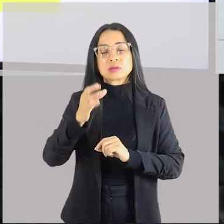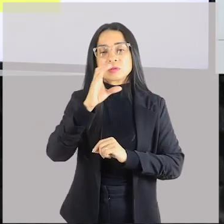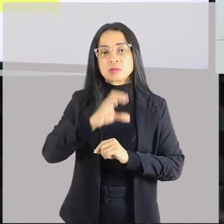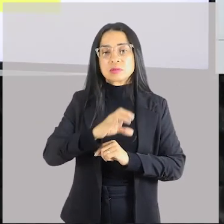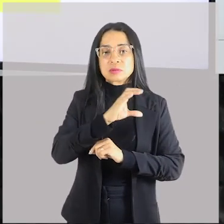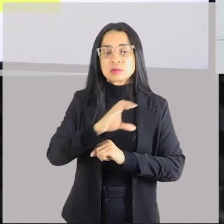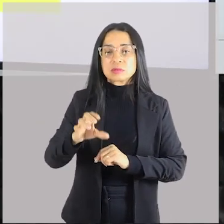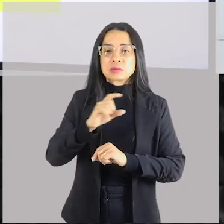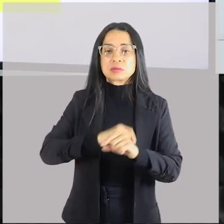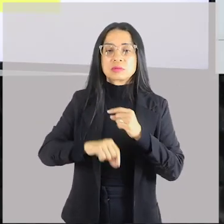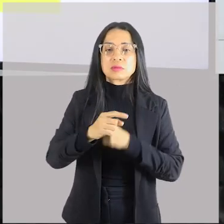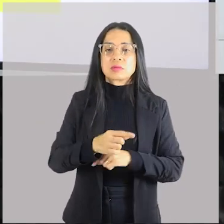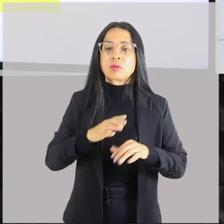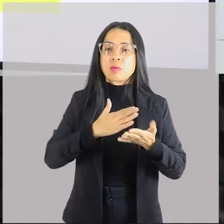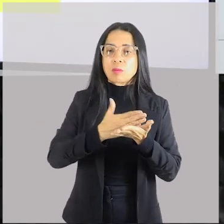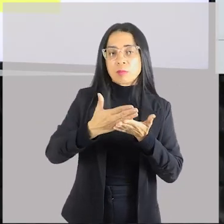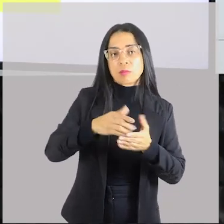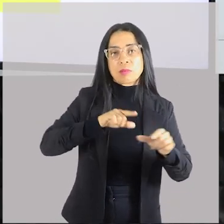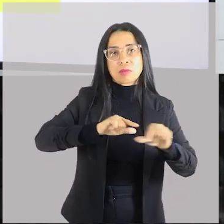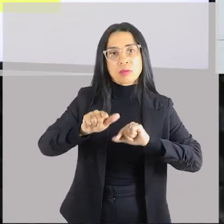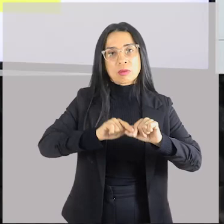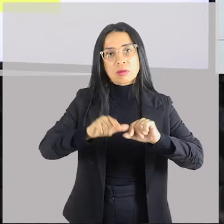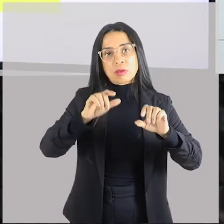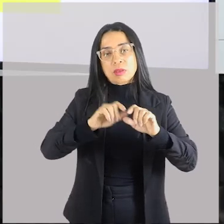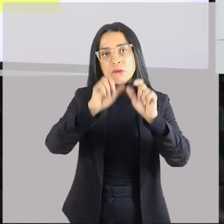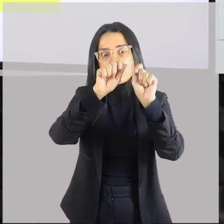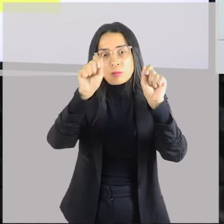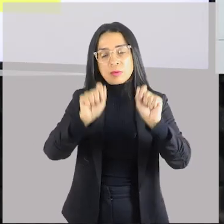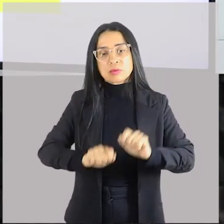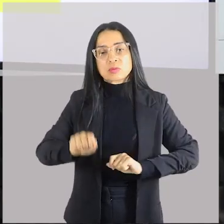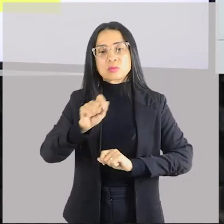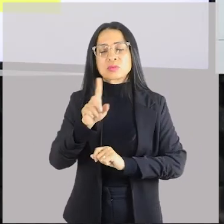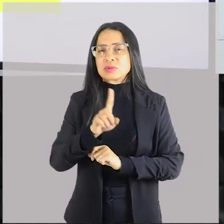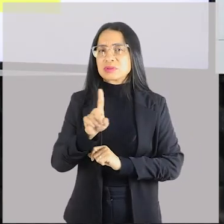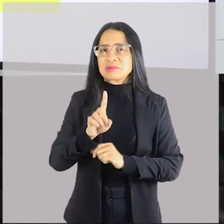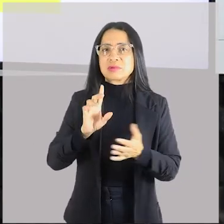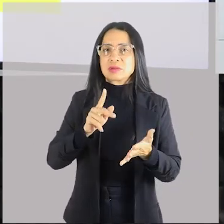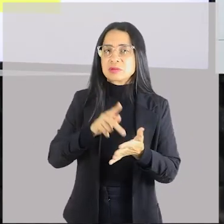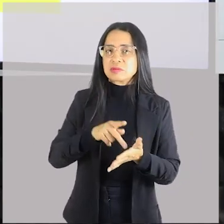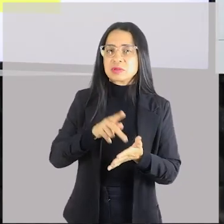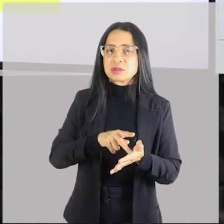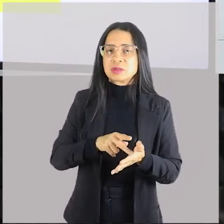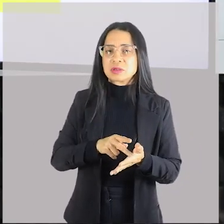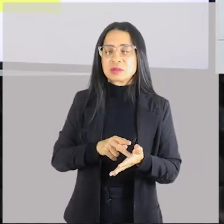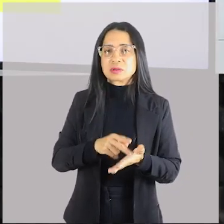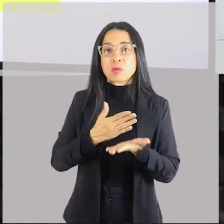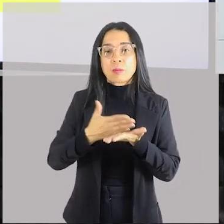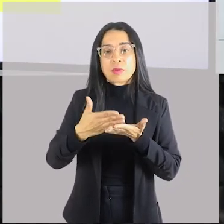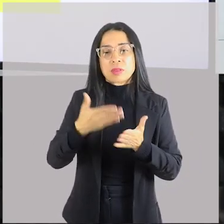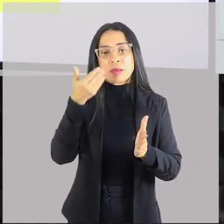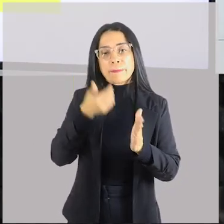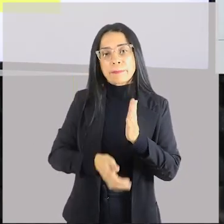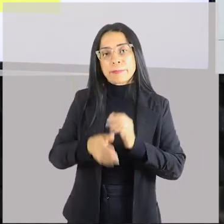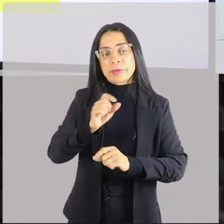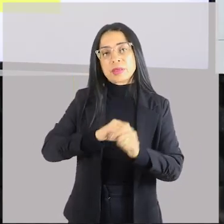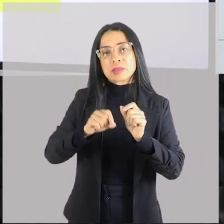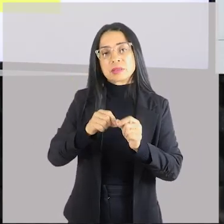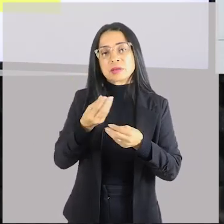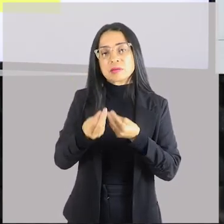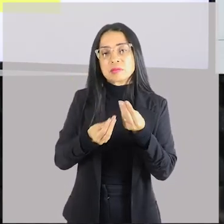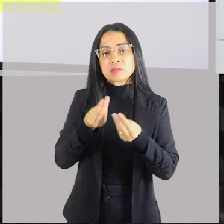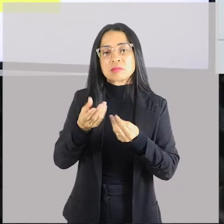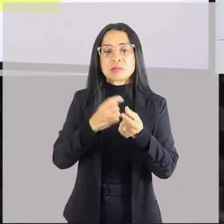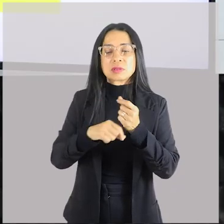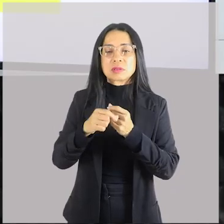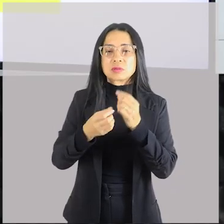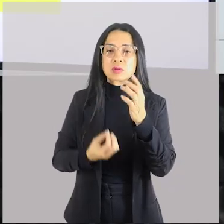aí ele começa a trabalhar com uma escultura que não é realista ela começa a perder as formas criando um novo conceito semire